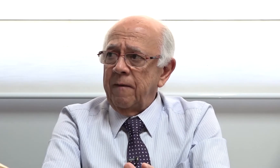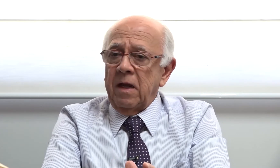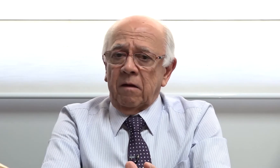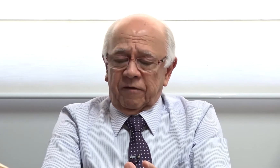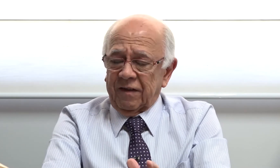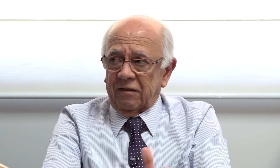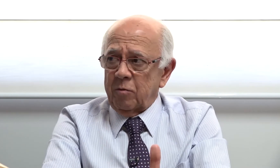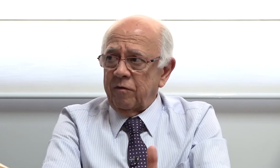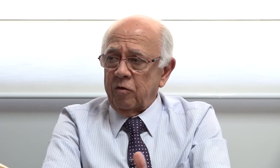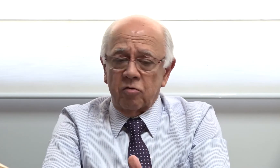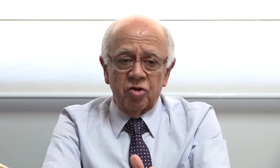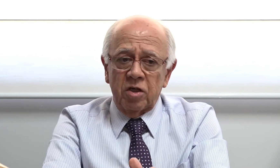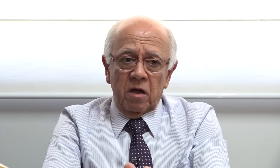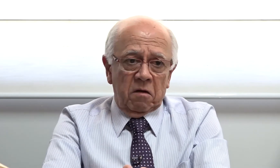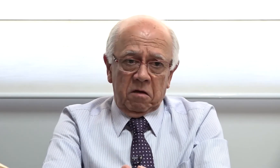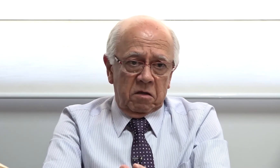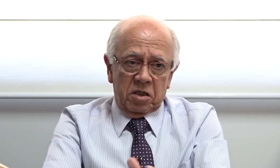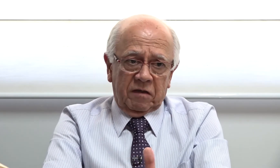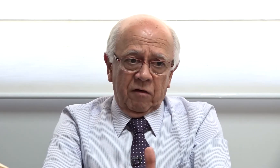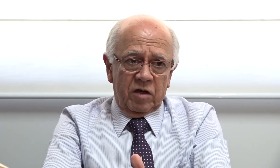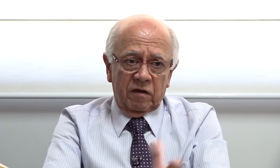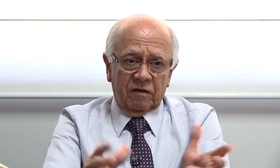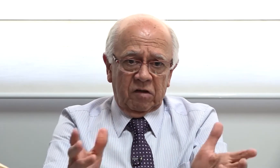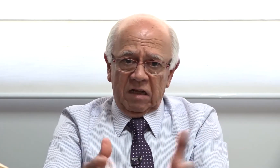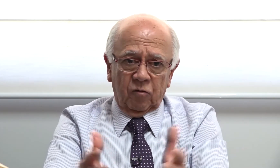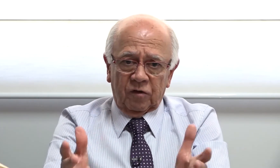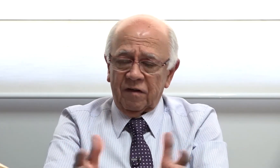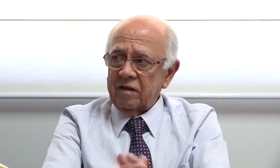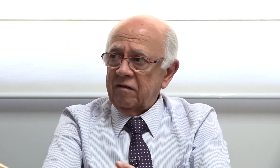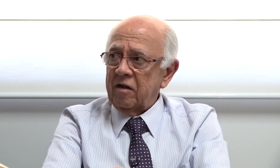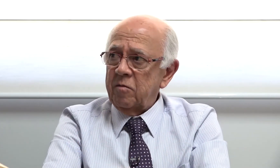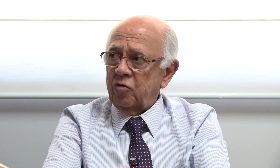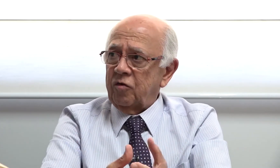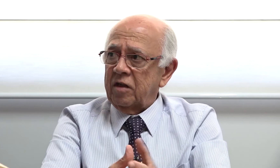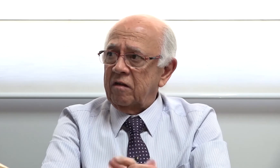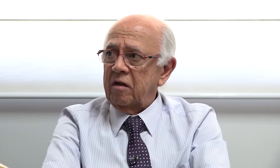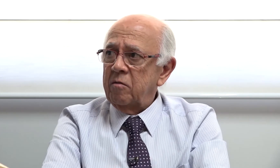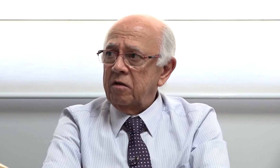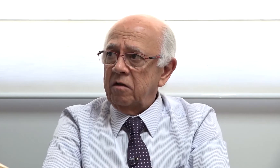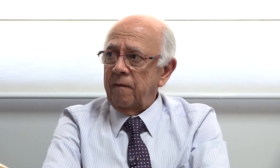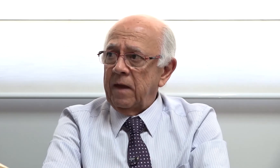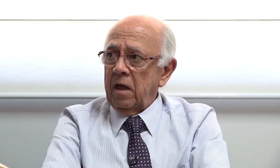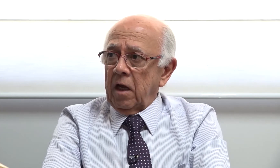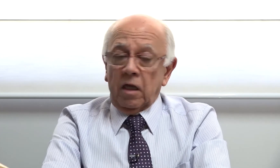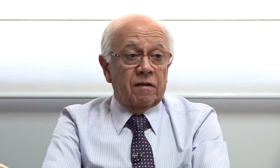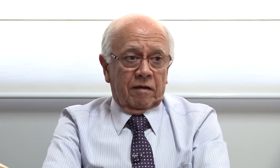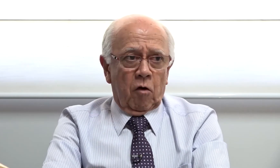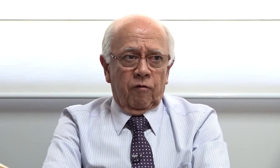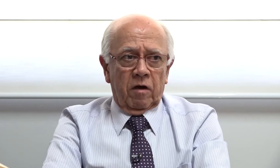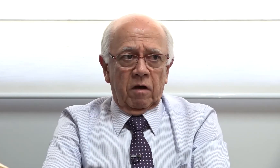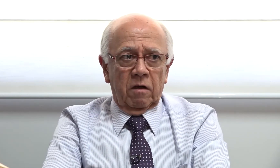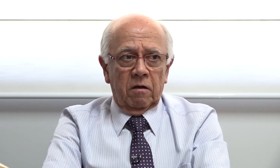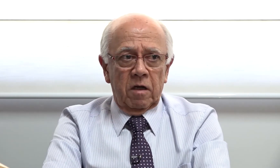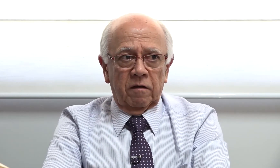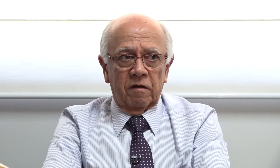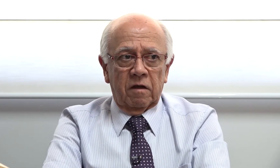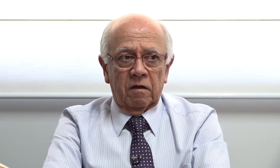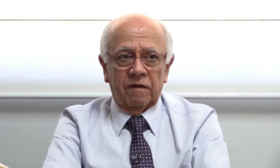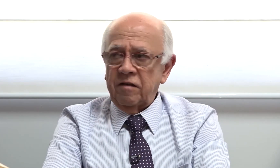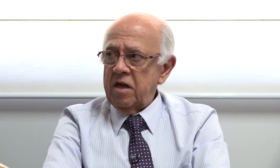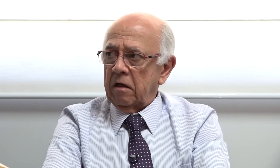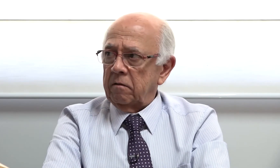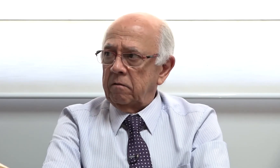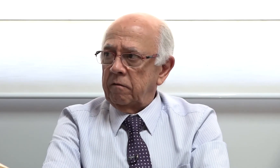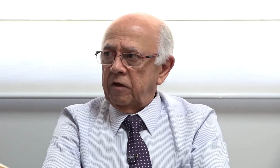sobreviver, fazê-la sobreviver. Hoje, a gente salva a criança que nasce com 600 gramas, 800 gramas. E salva a